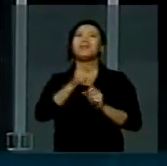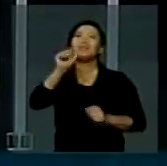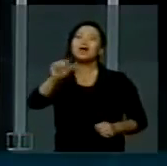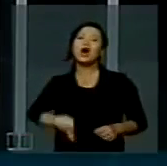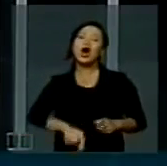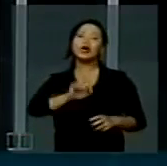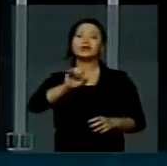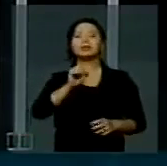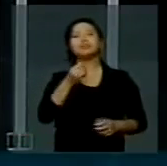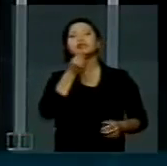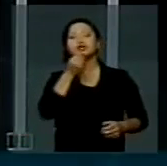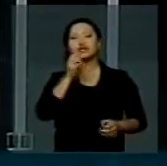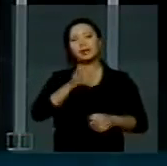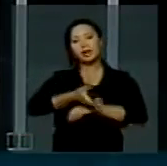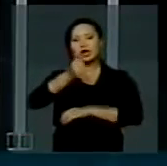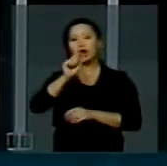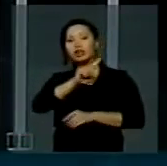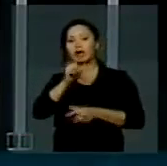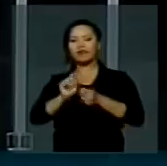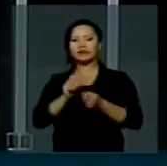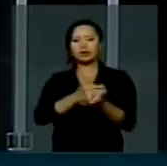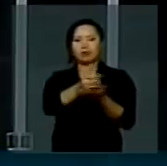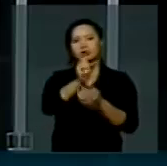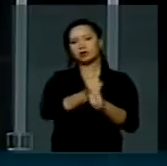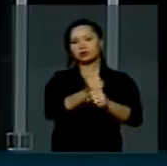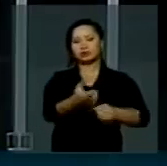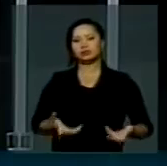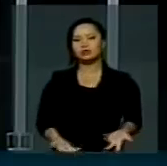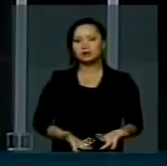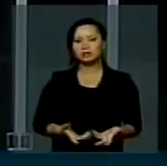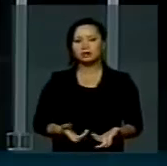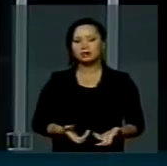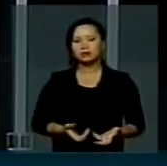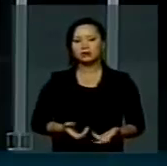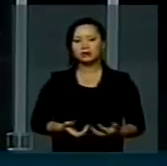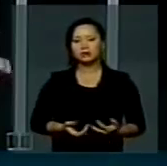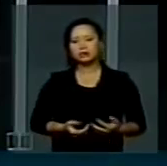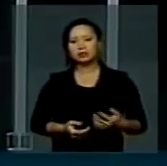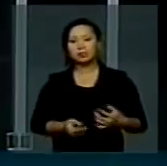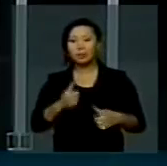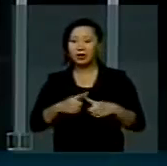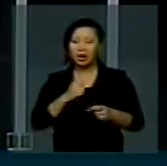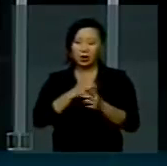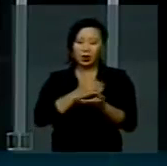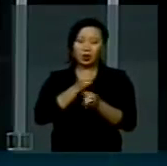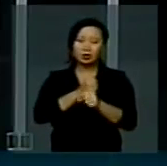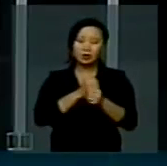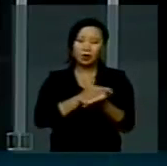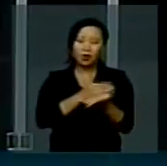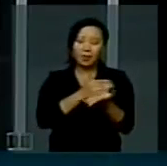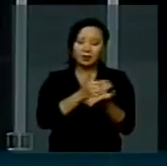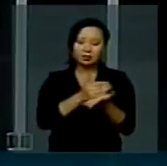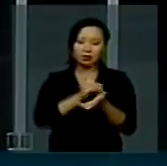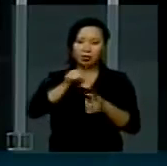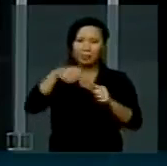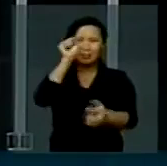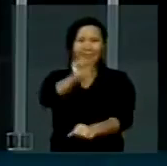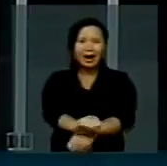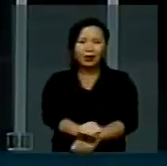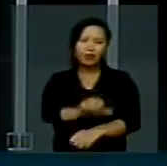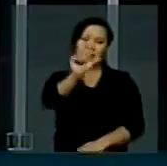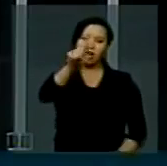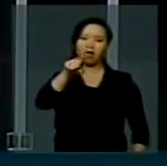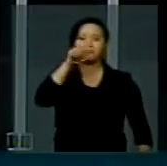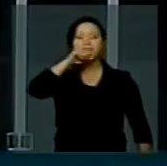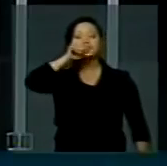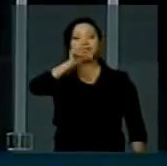mais aviltante, muitas vezes é muito maior do que se essa obra tivesse tido a plena continuidade. Então seria mesquinho de